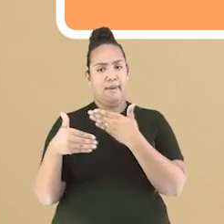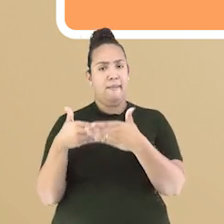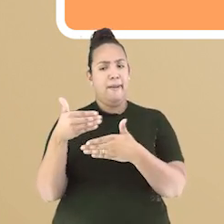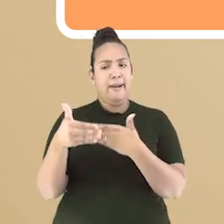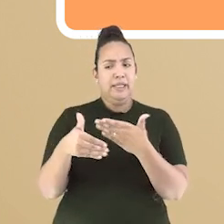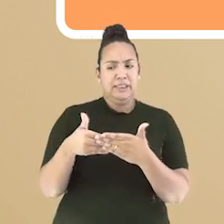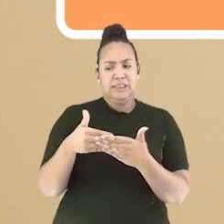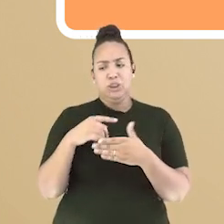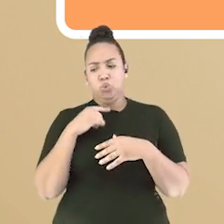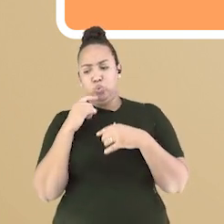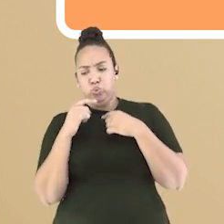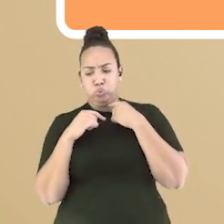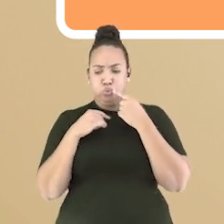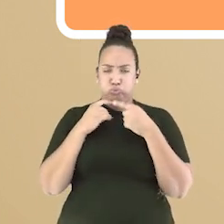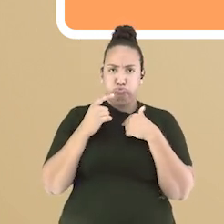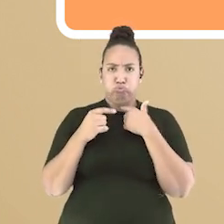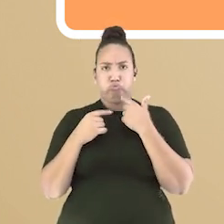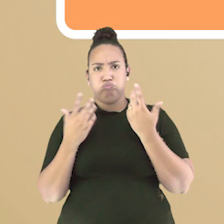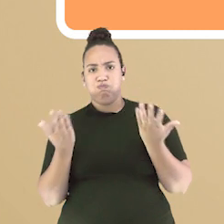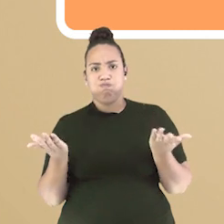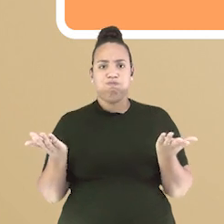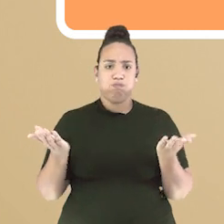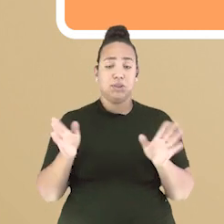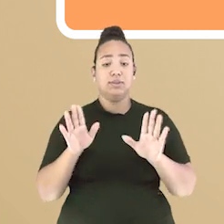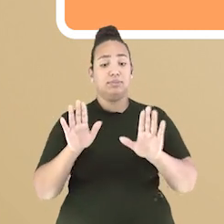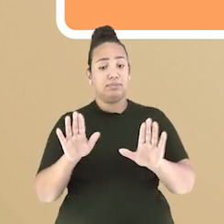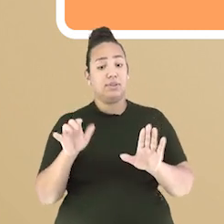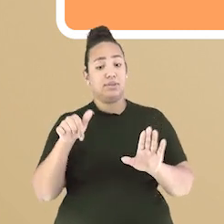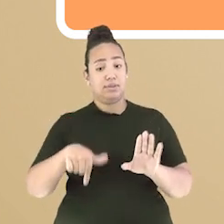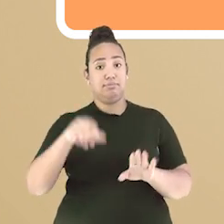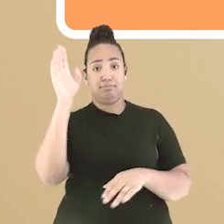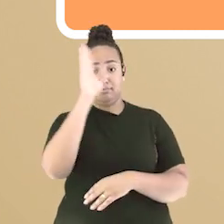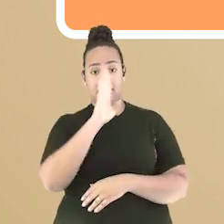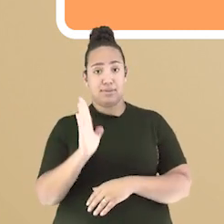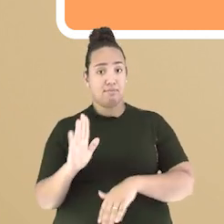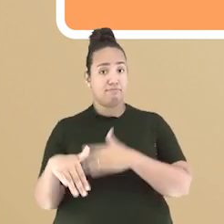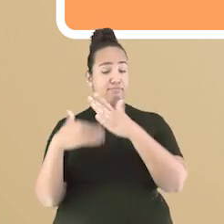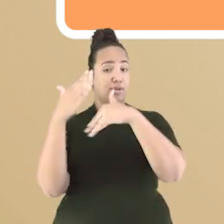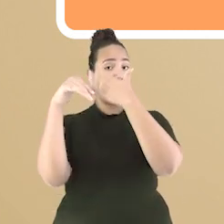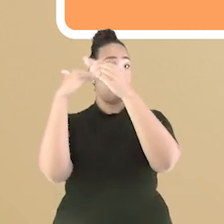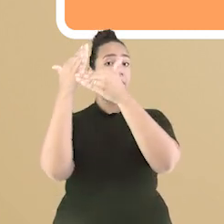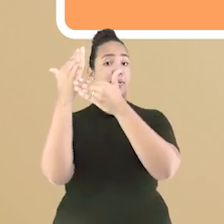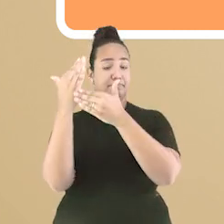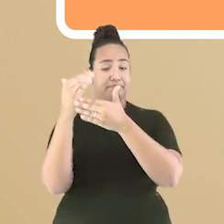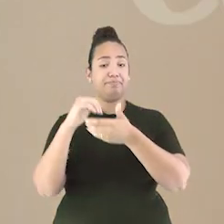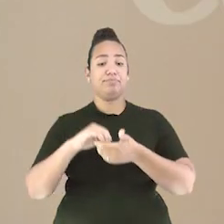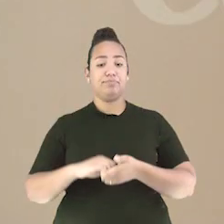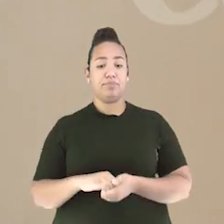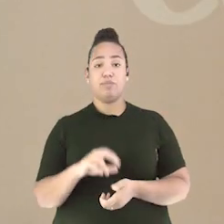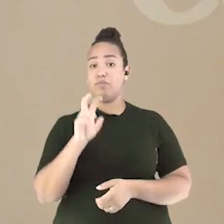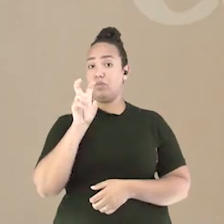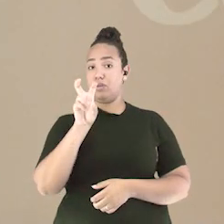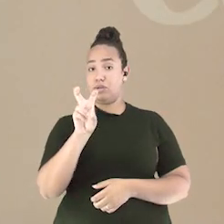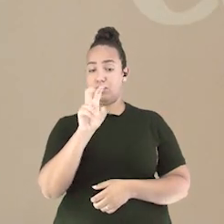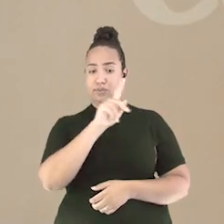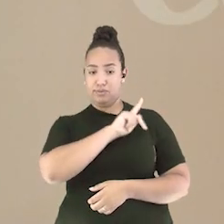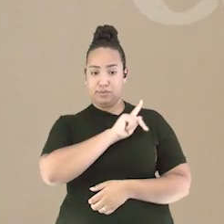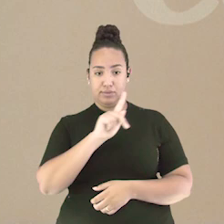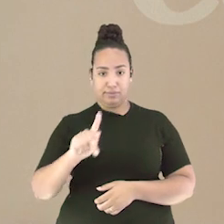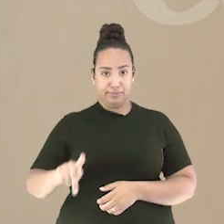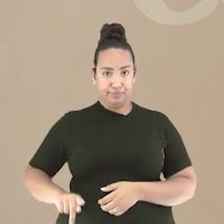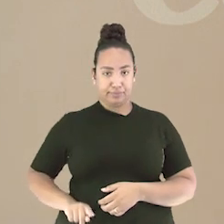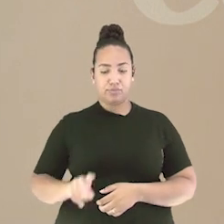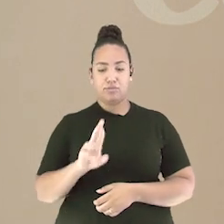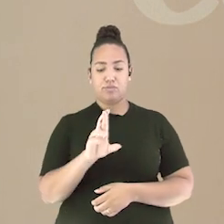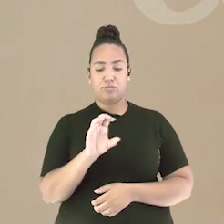processos duvidosos, não podemos negar que tivemos um avanço em modernização no país. Nosso quinto